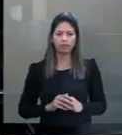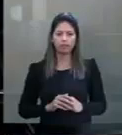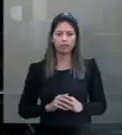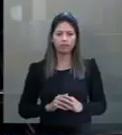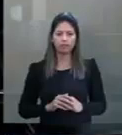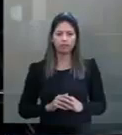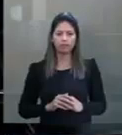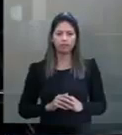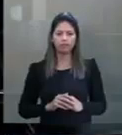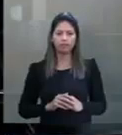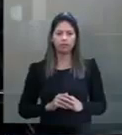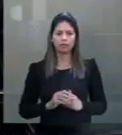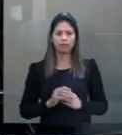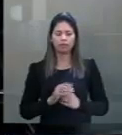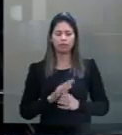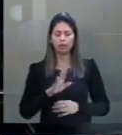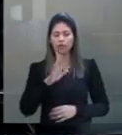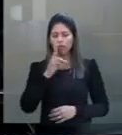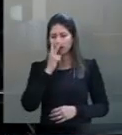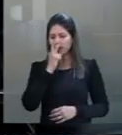Acho que o silêncio